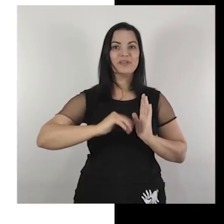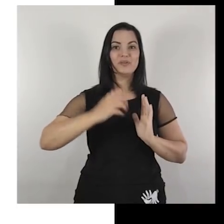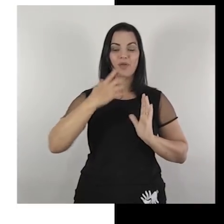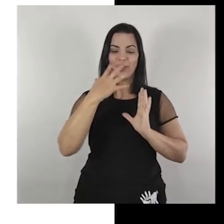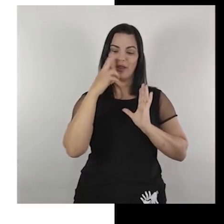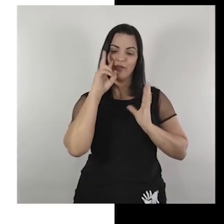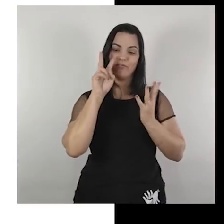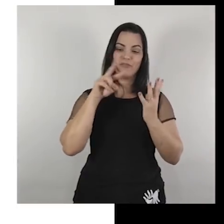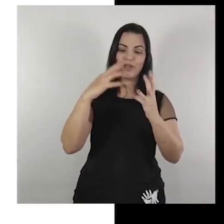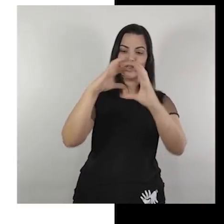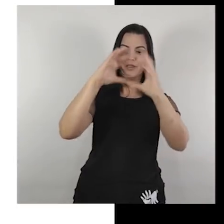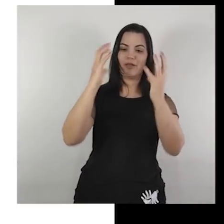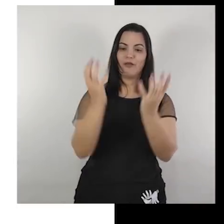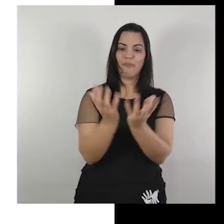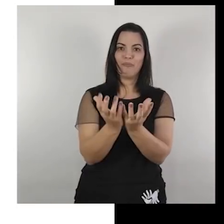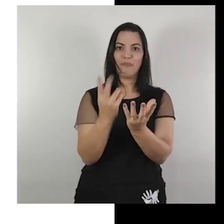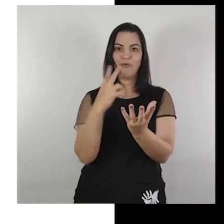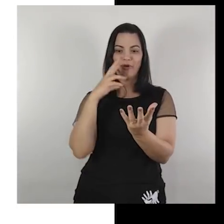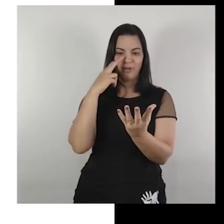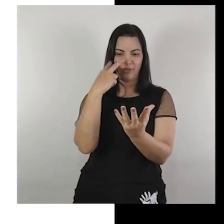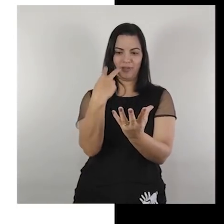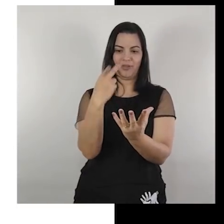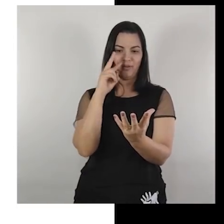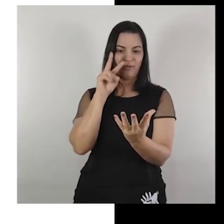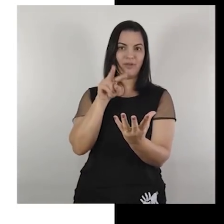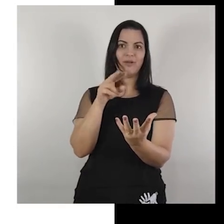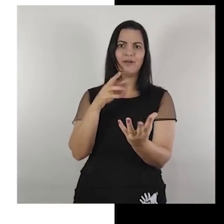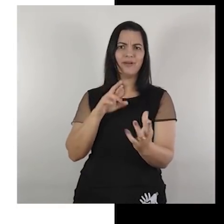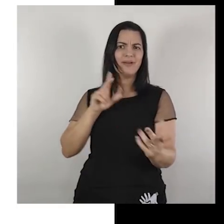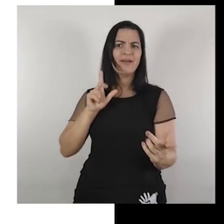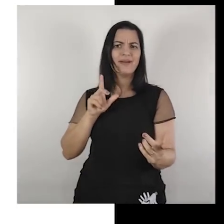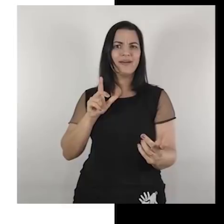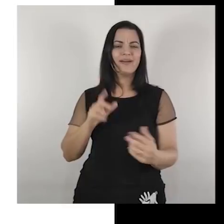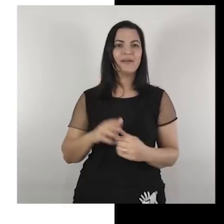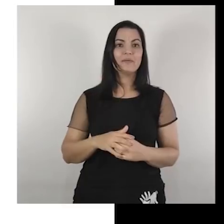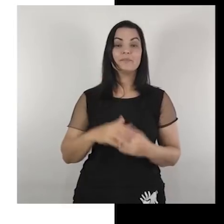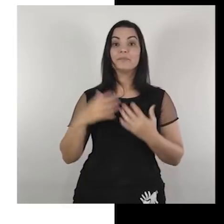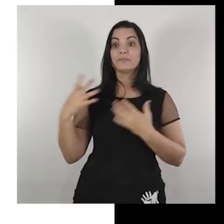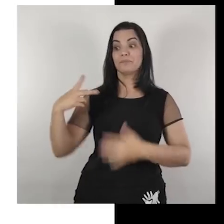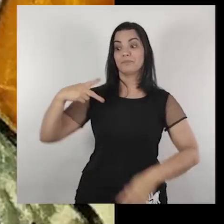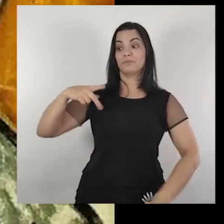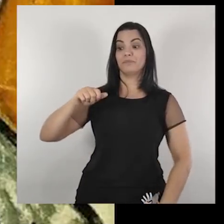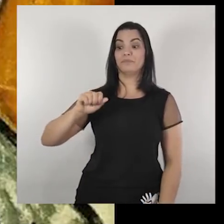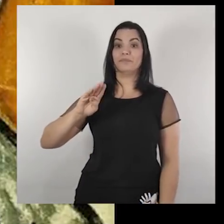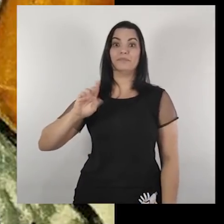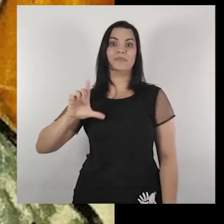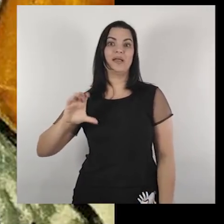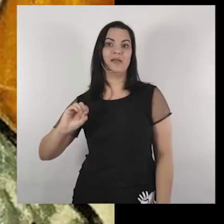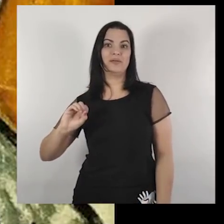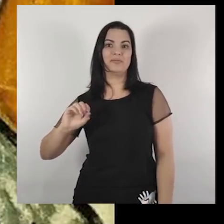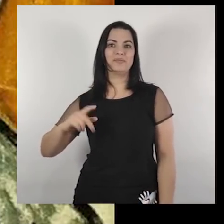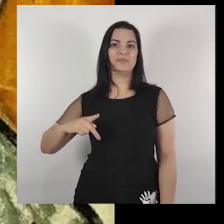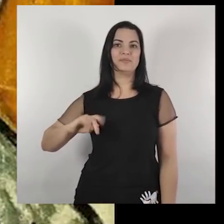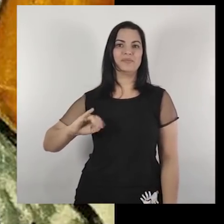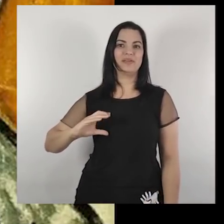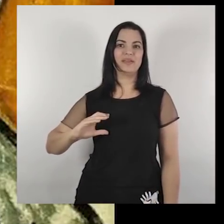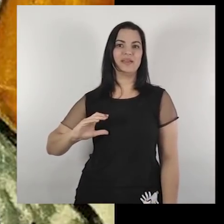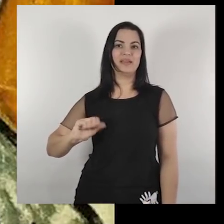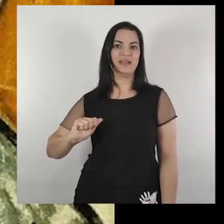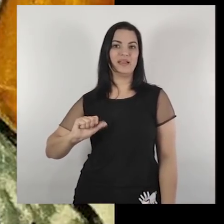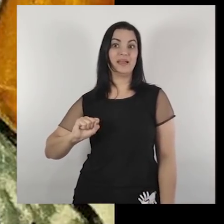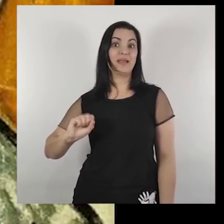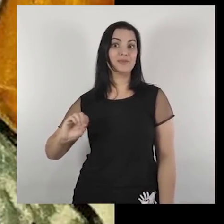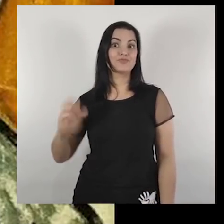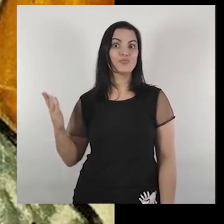o reflexo dele numa bola, muito diferente. E o Pablo Picasso?